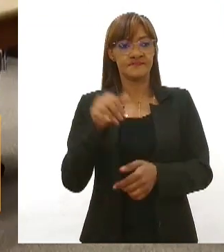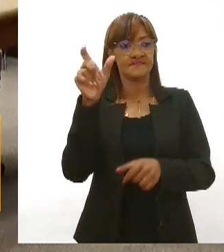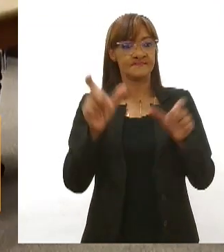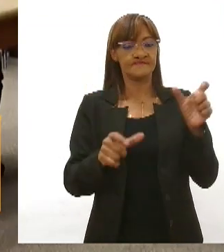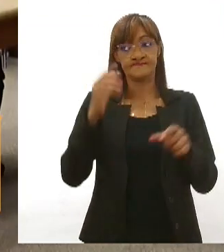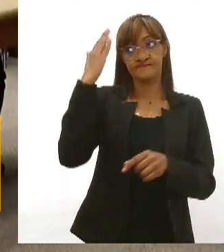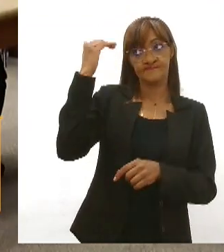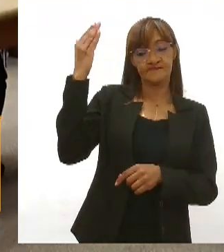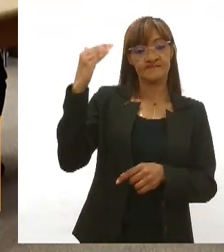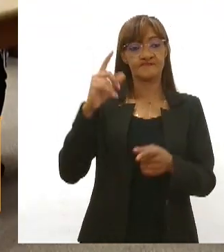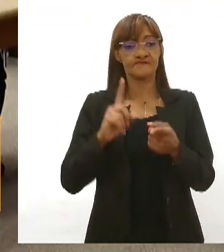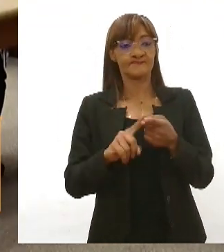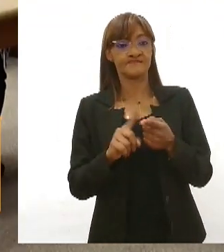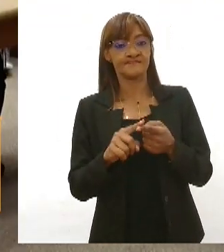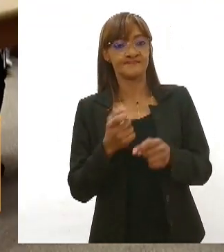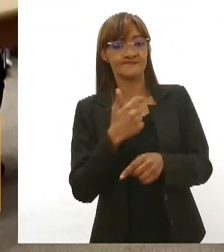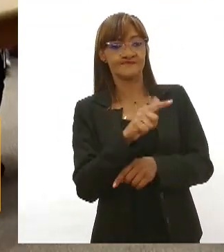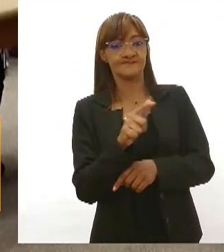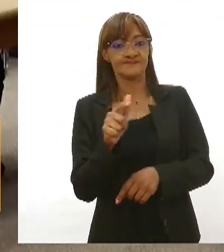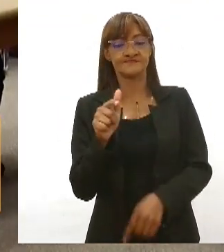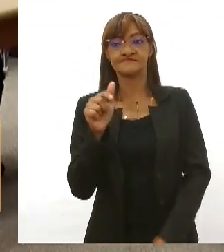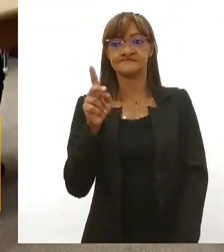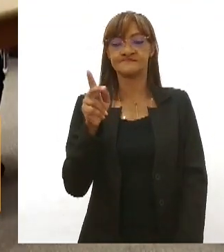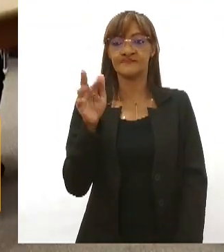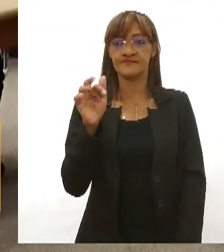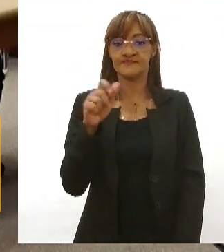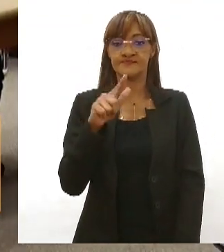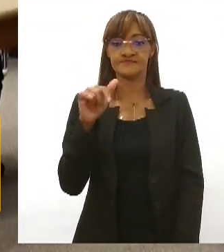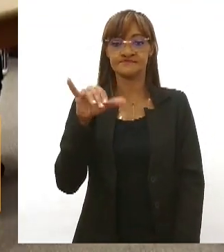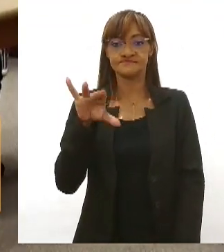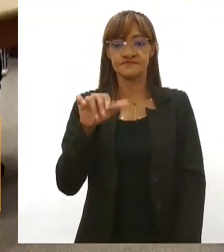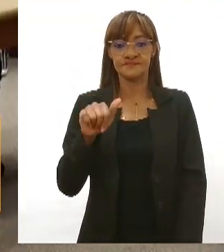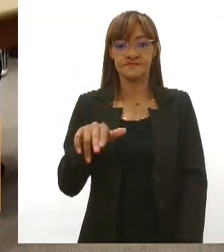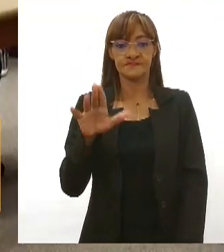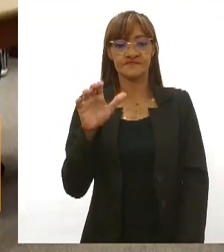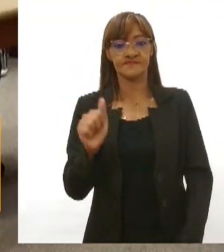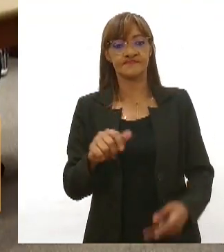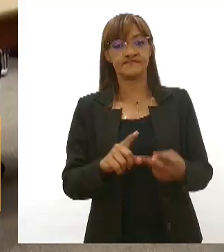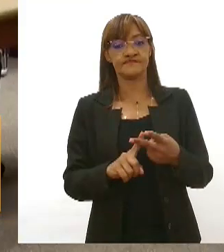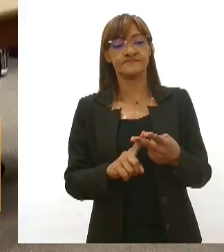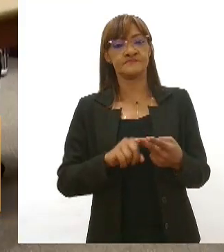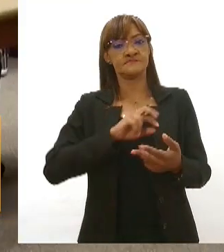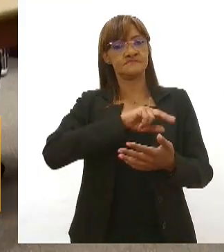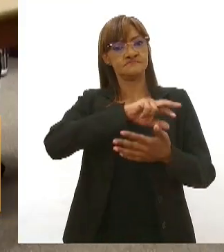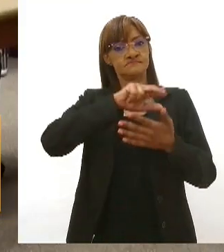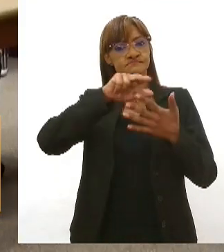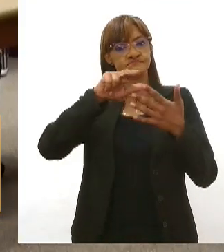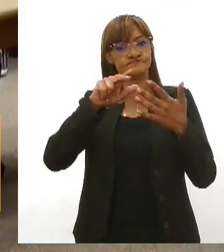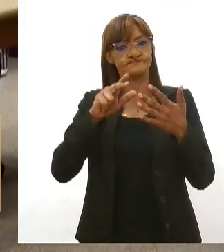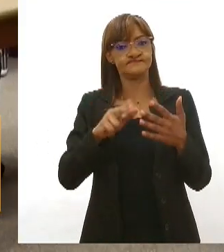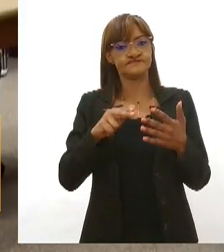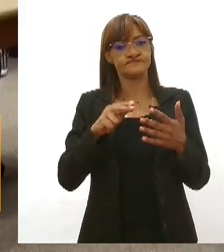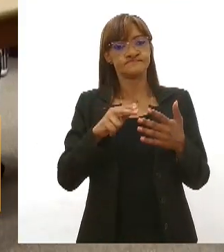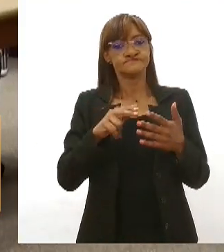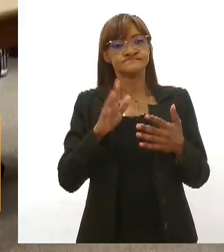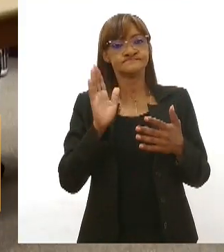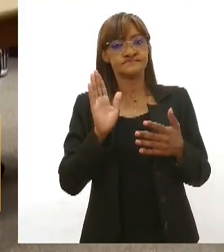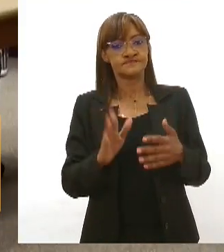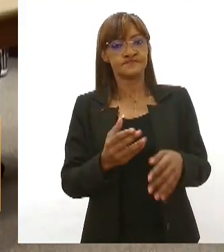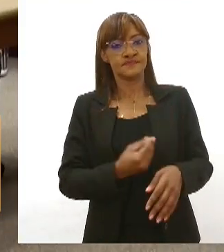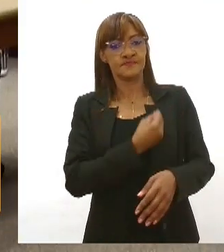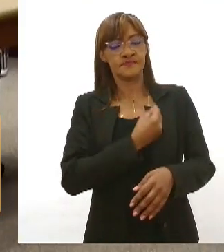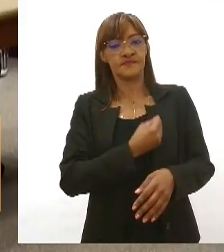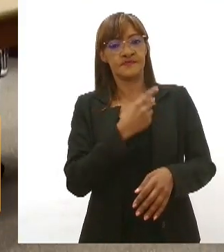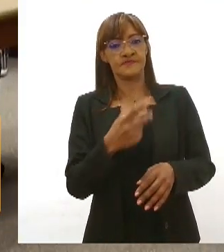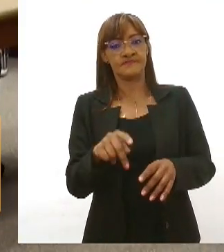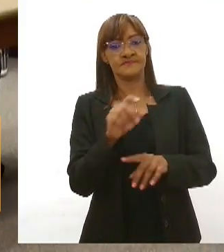Tem Maria Feliciana, tem Expedita, filha de Lampião, e vários outros personagens que habitam a cidade, que eles acham